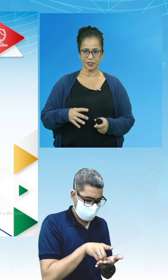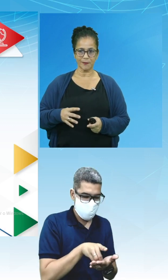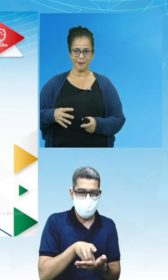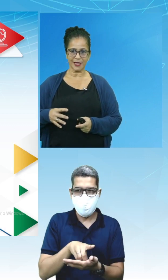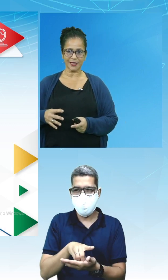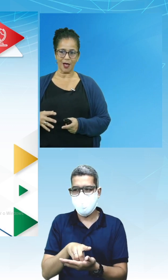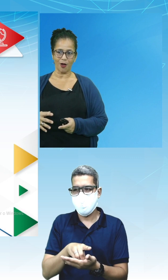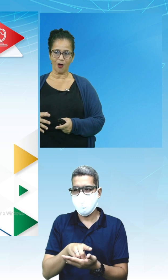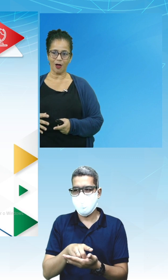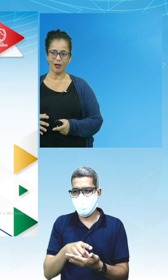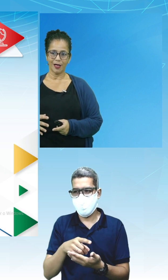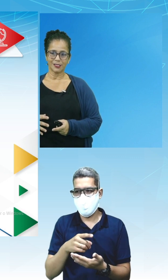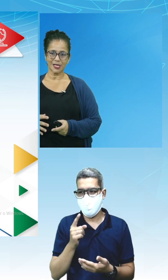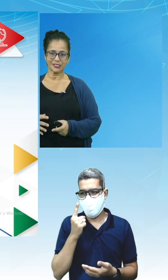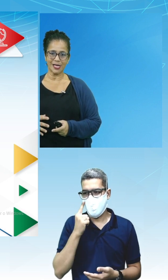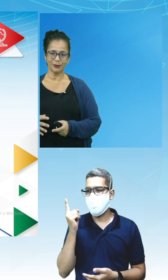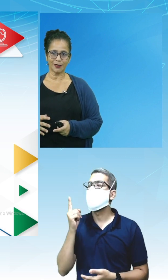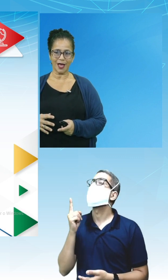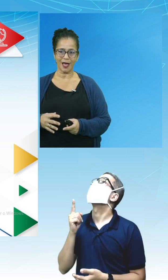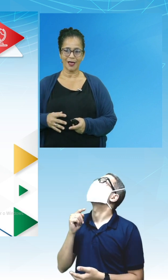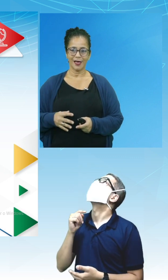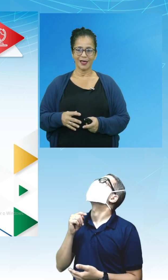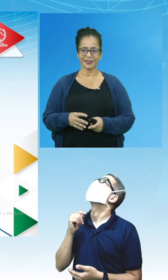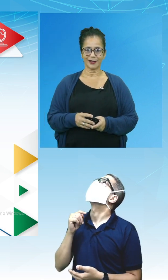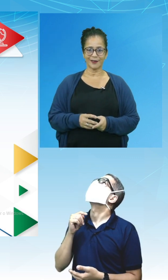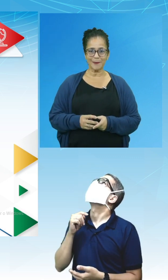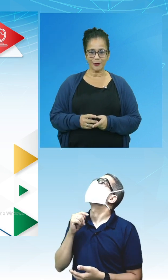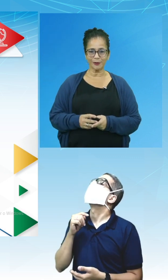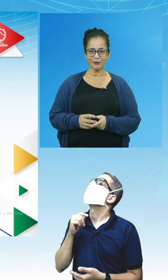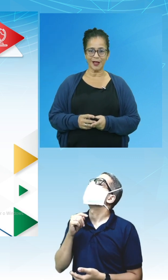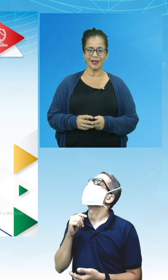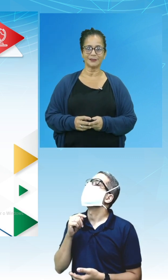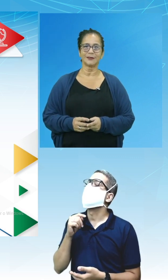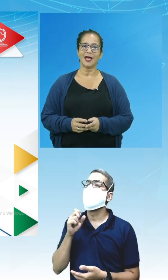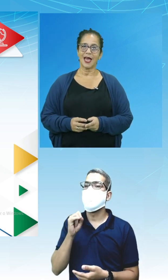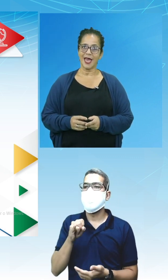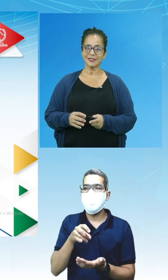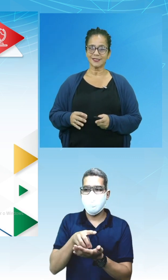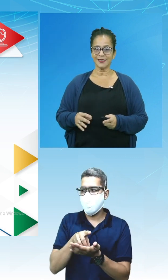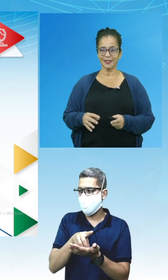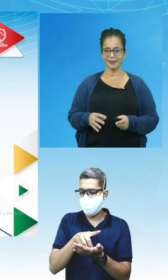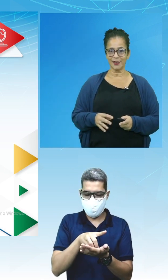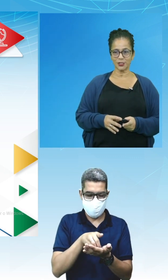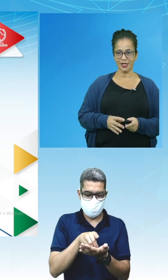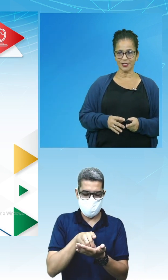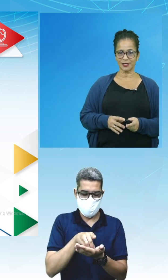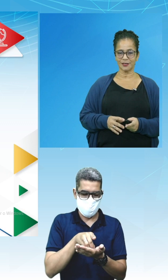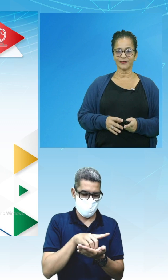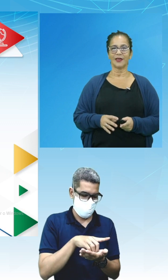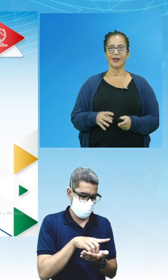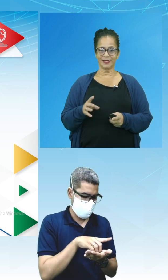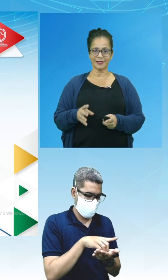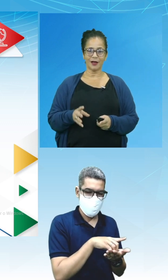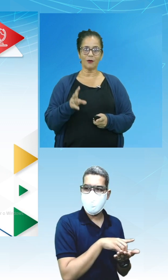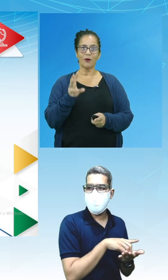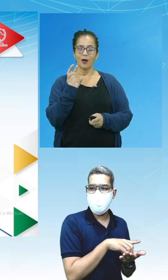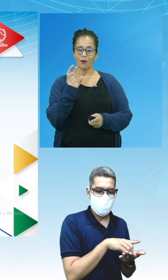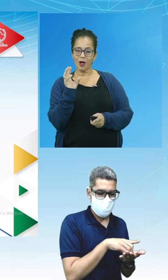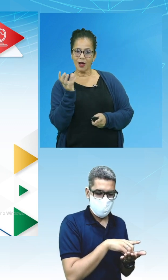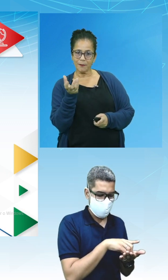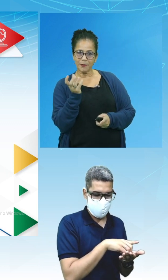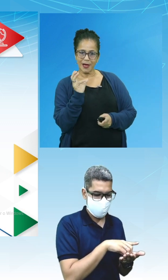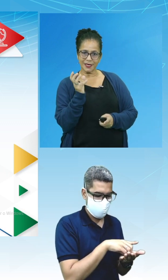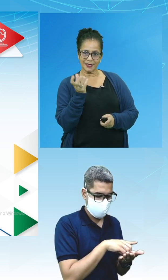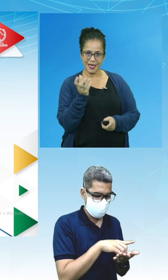que o Ronaldo vai me matar, ó, já saí do lugar. Então, ela vai para o outro lado. É assim, entendeu, gente? Então,